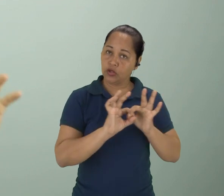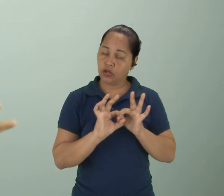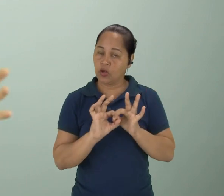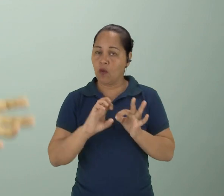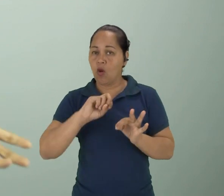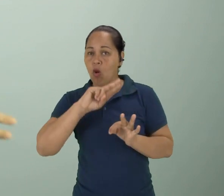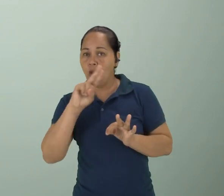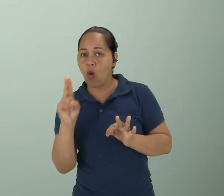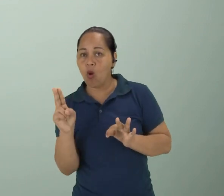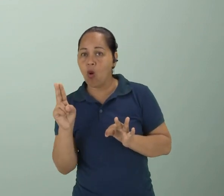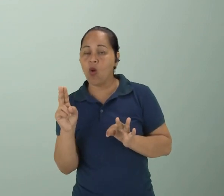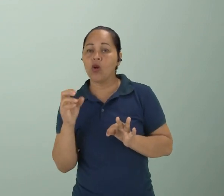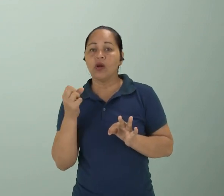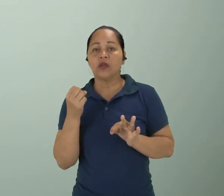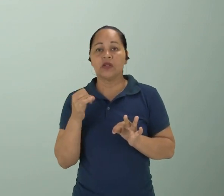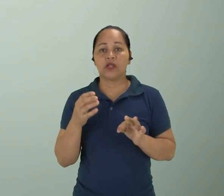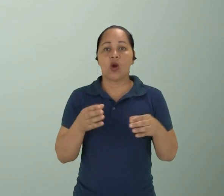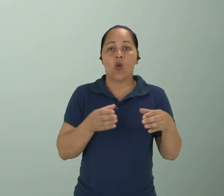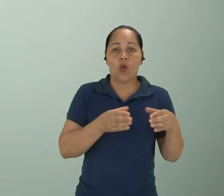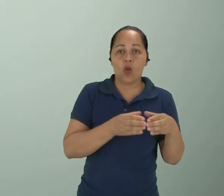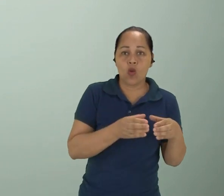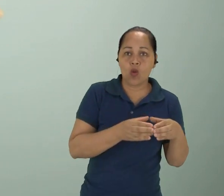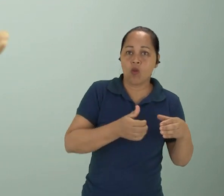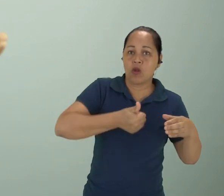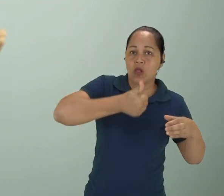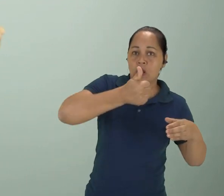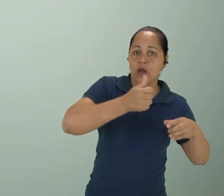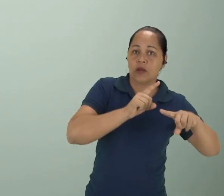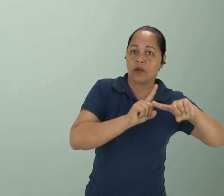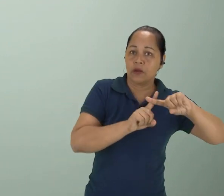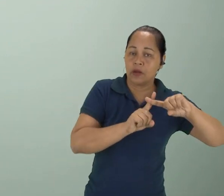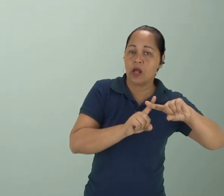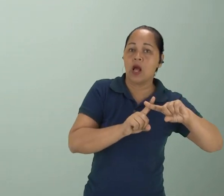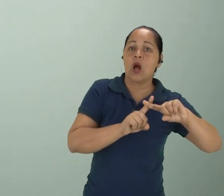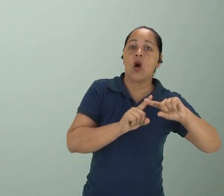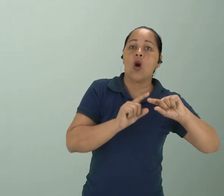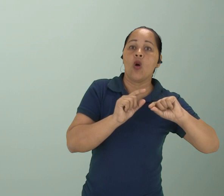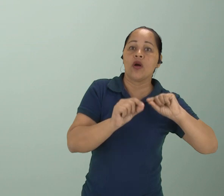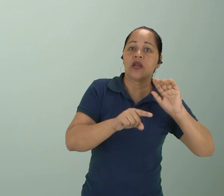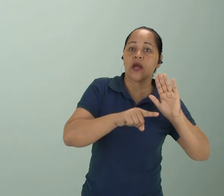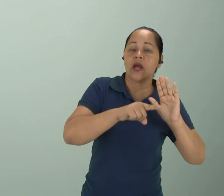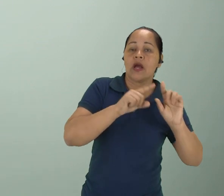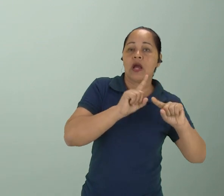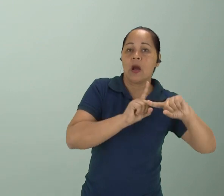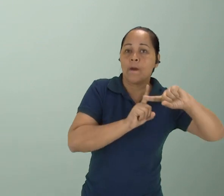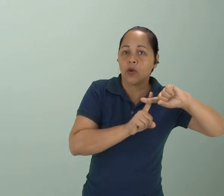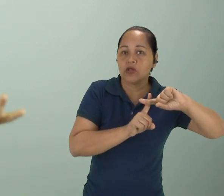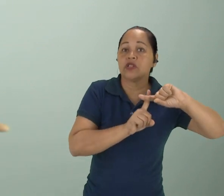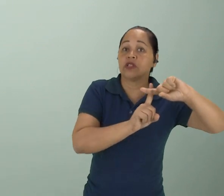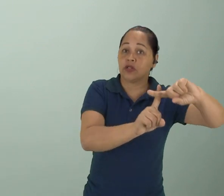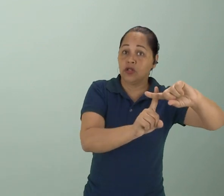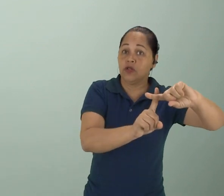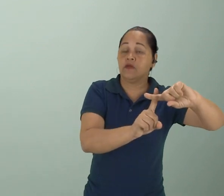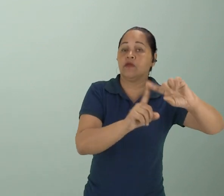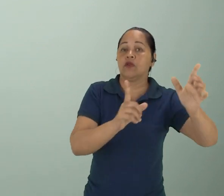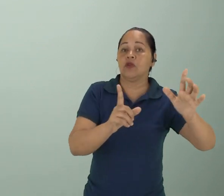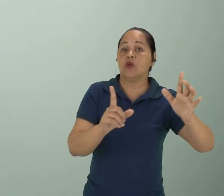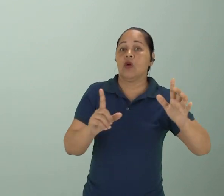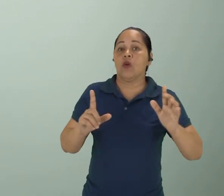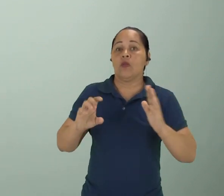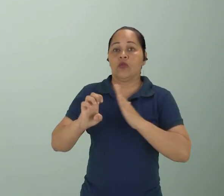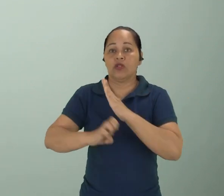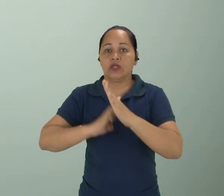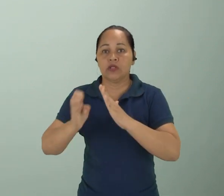benefício para uma parcela da sociedade que seriam os empresários do agronegócio a mas o estado arrecada e a sociedade